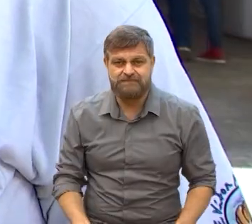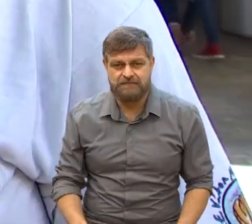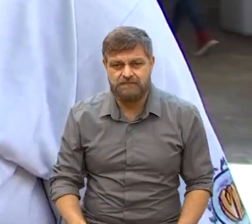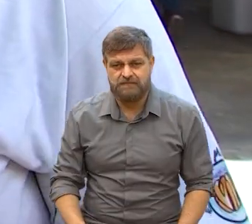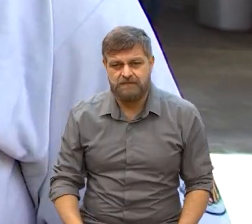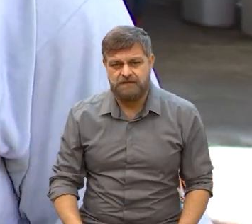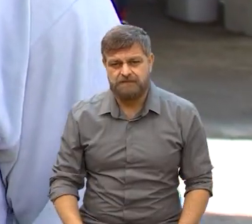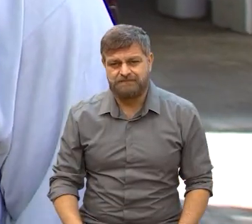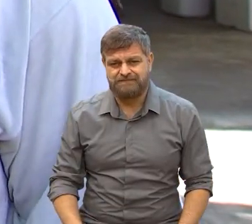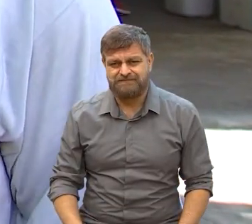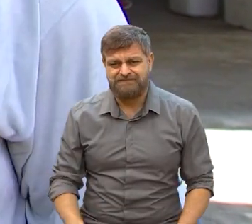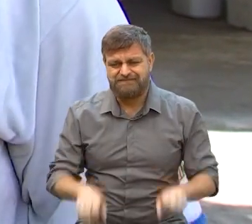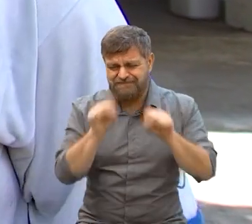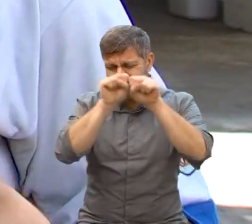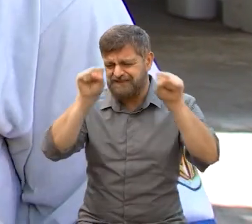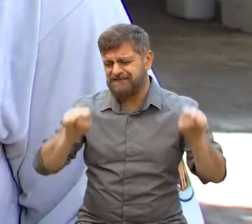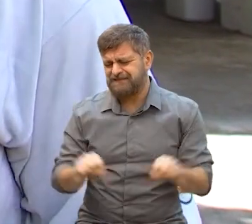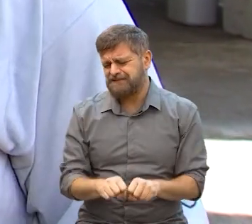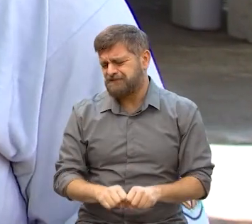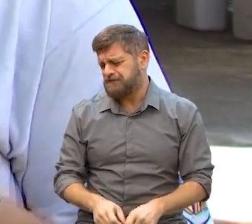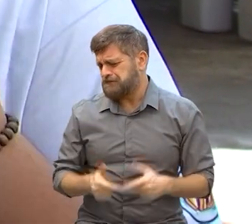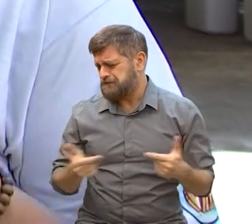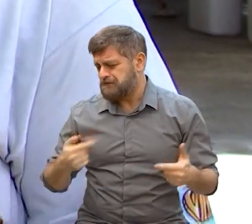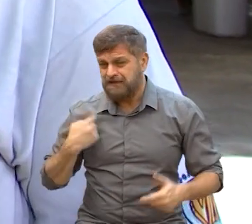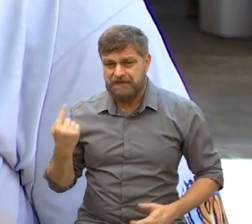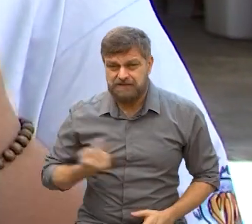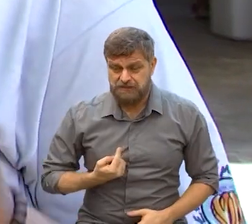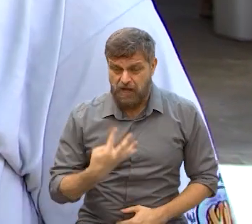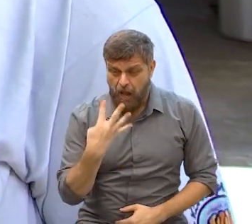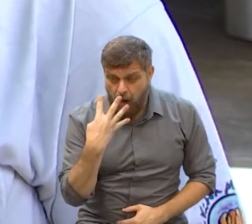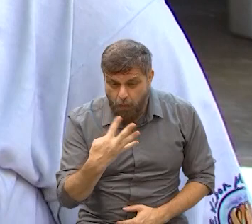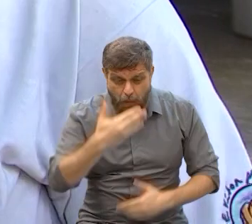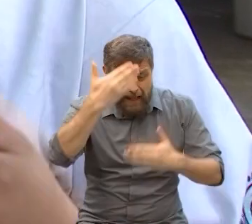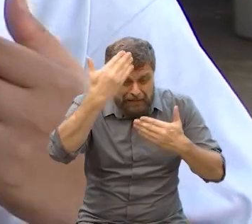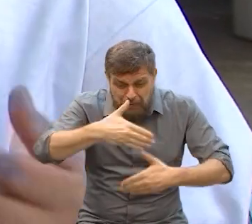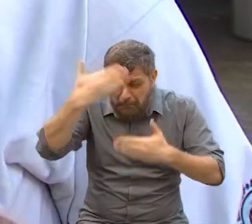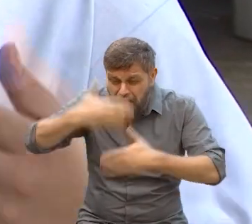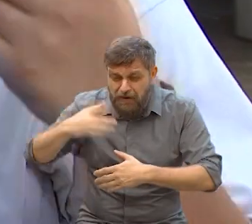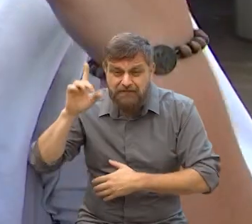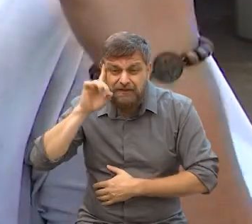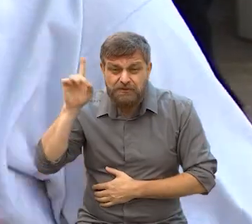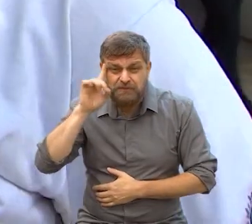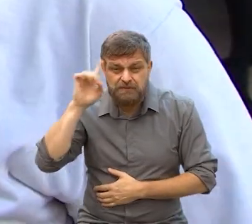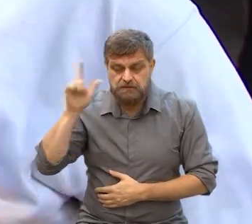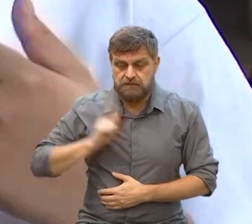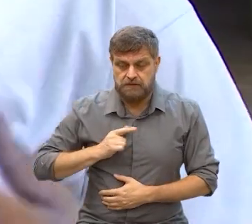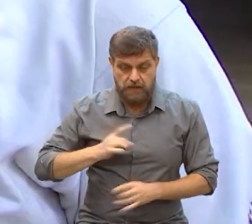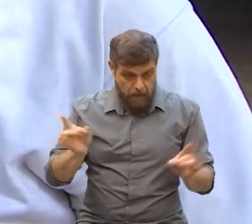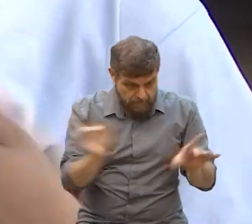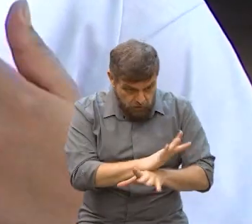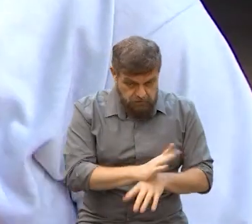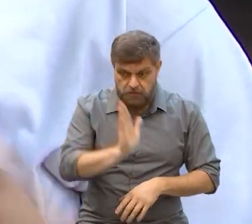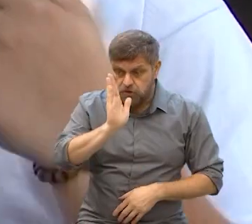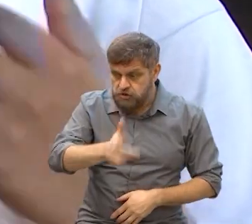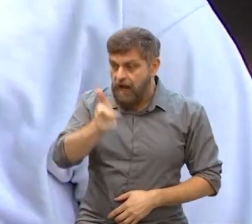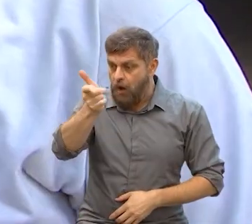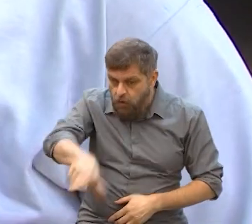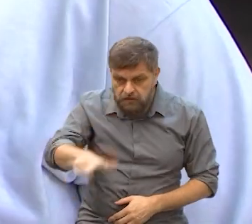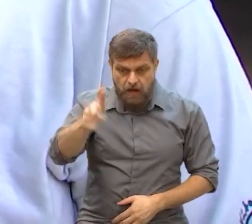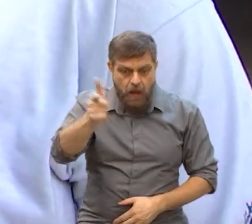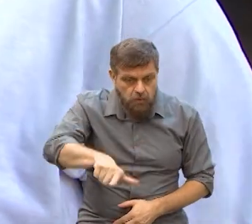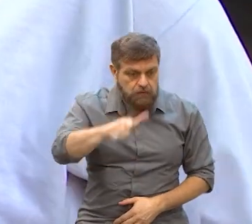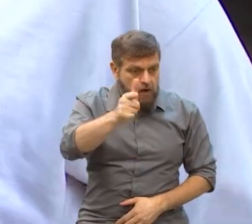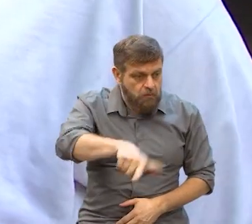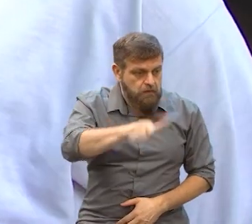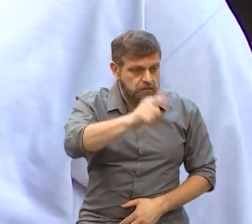sabe? É um sistema muito cansativo. Aqui na nossa escola a gente faz 4 provas por dia. Então assim, acabou uma prova, já é outra, acabou outra, já é outra. A